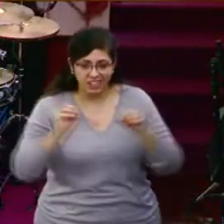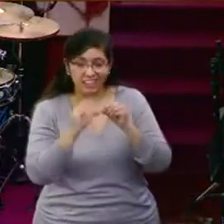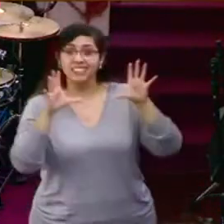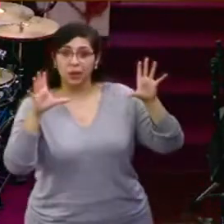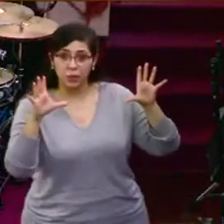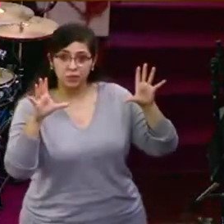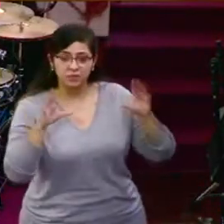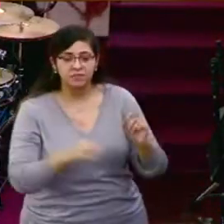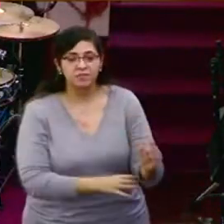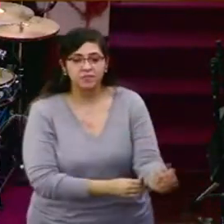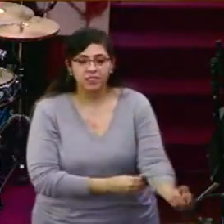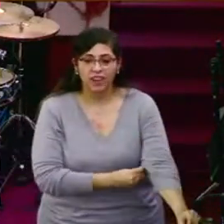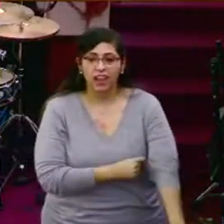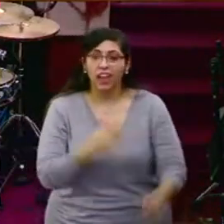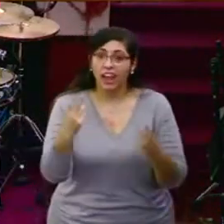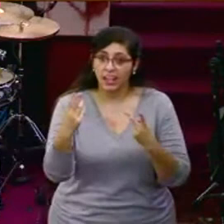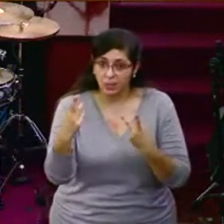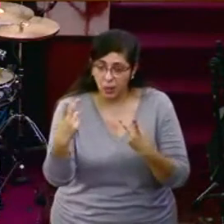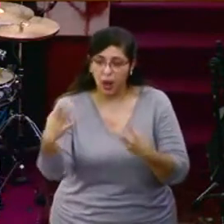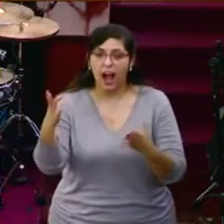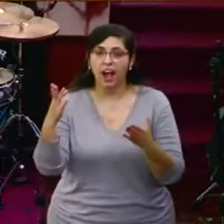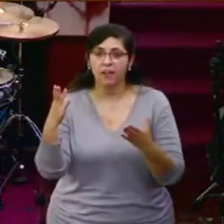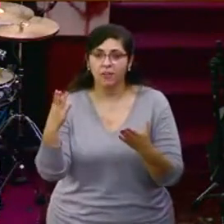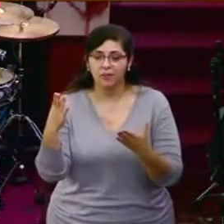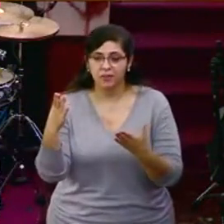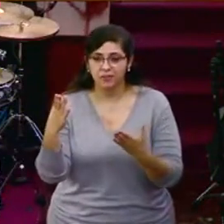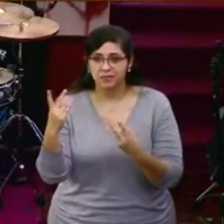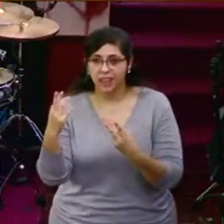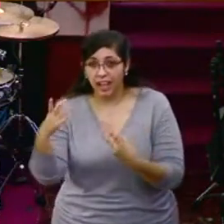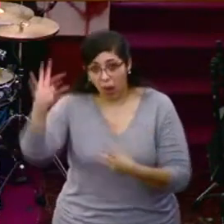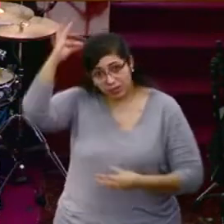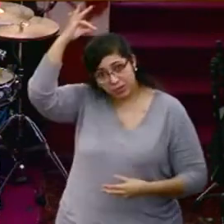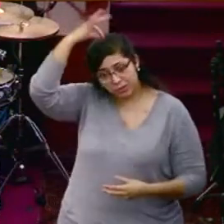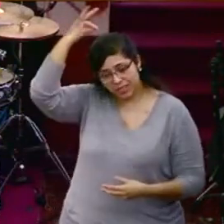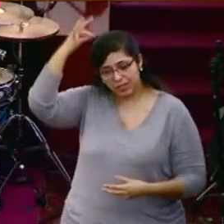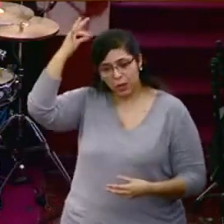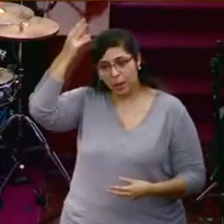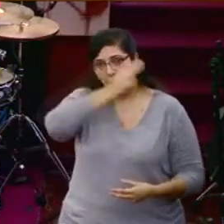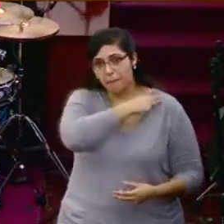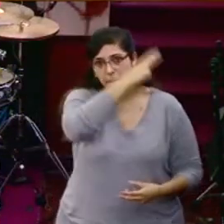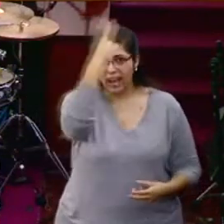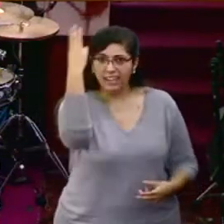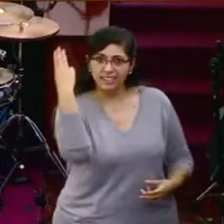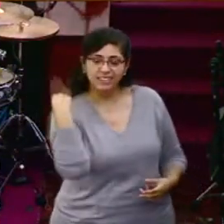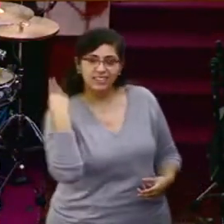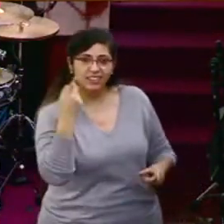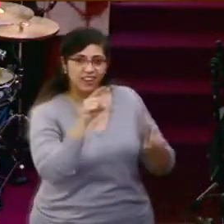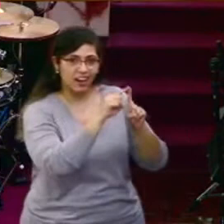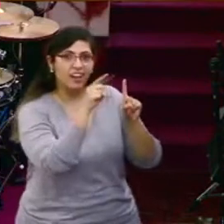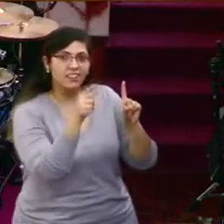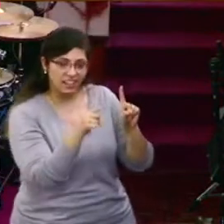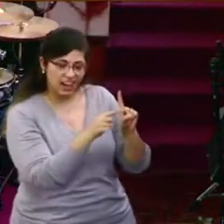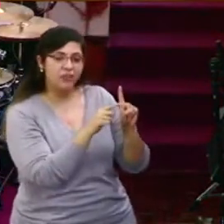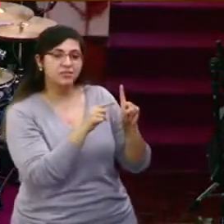é o mesmo espírito o que é com maria deu à condição do